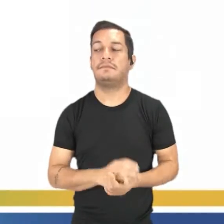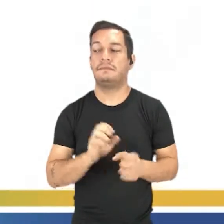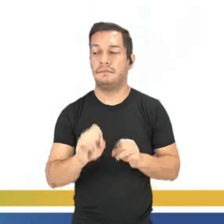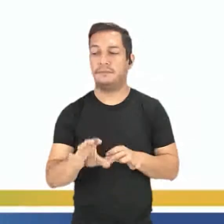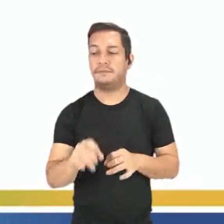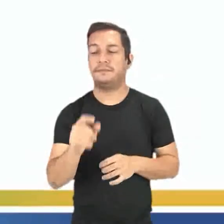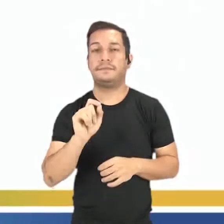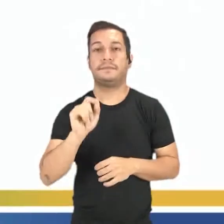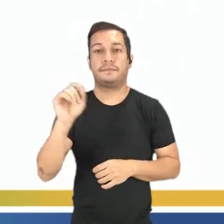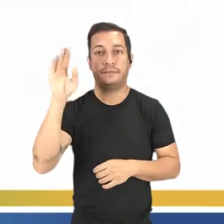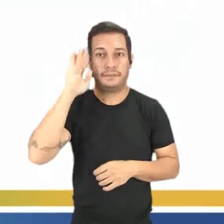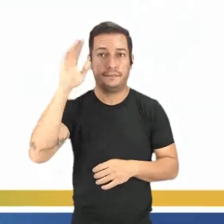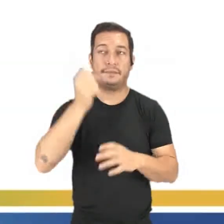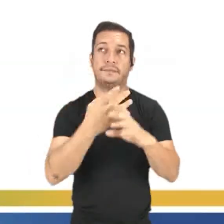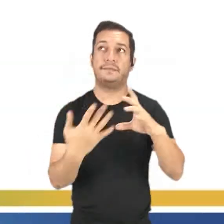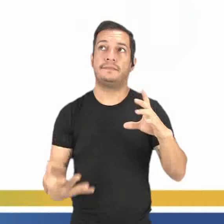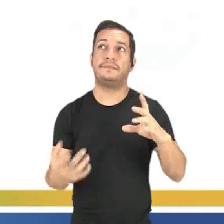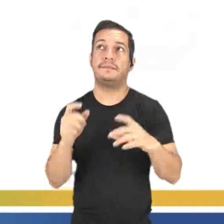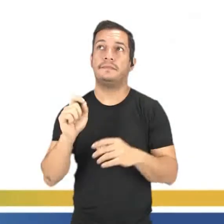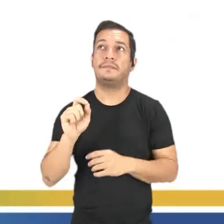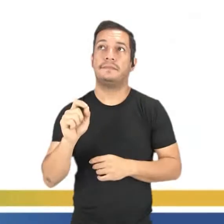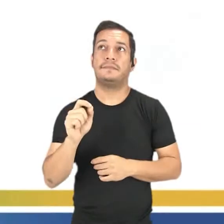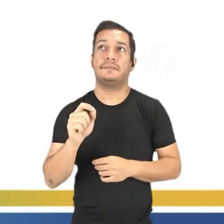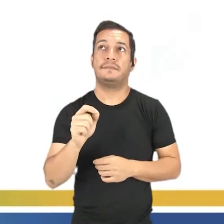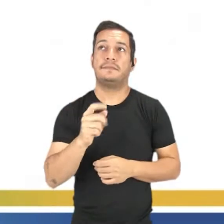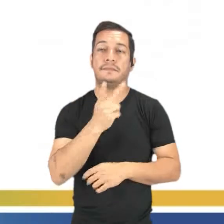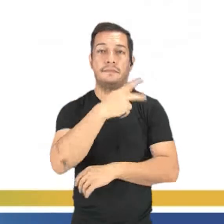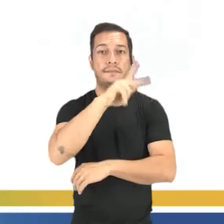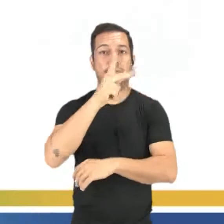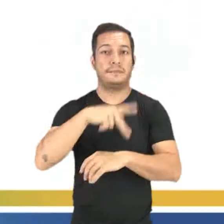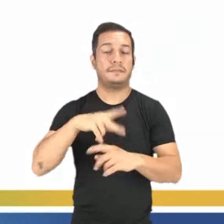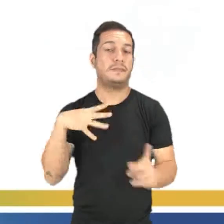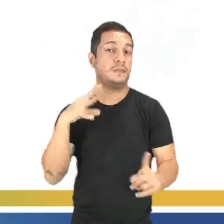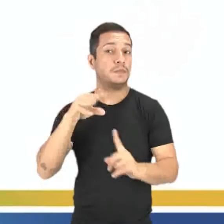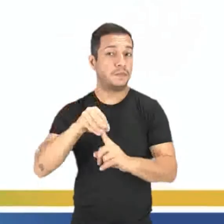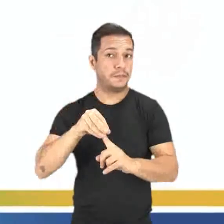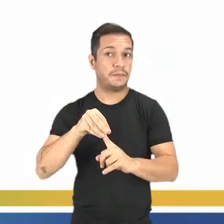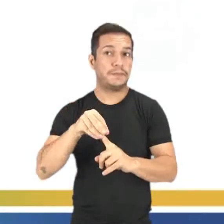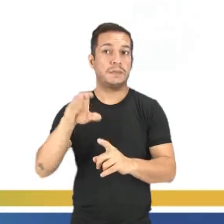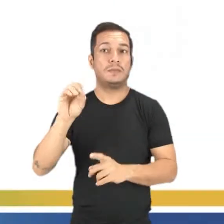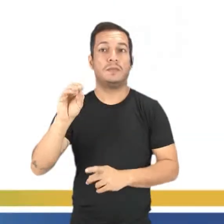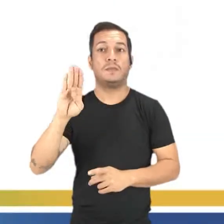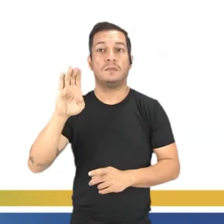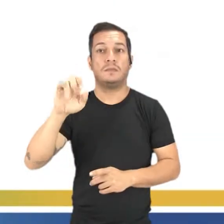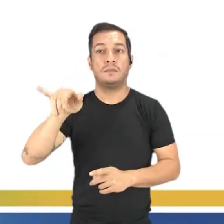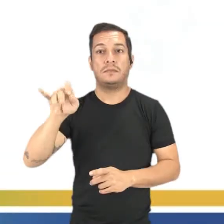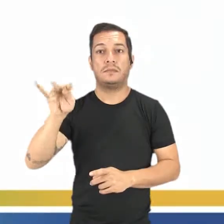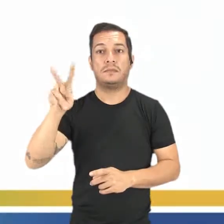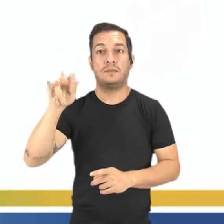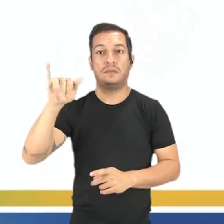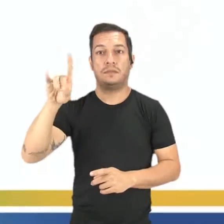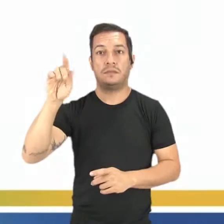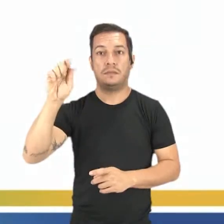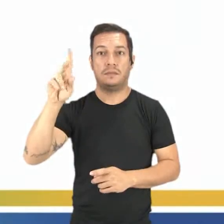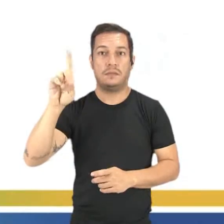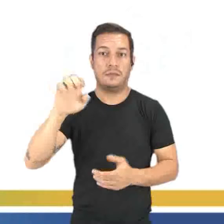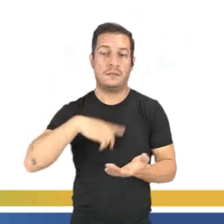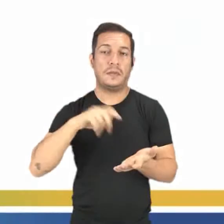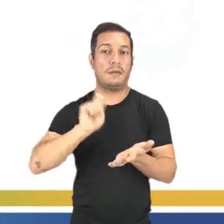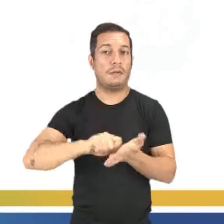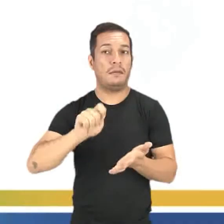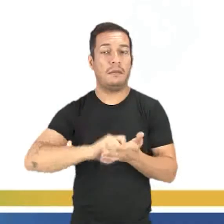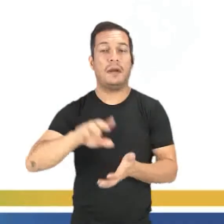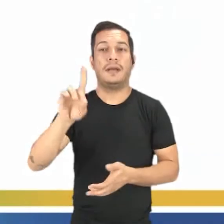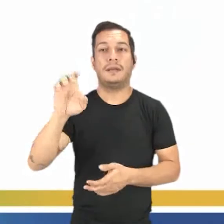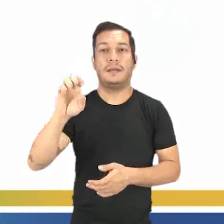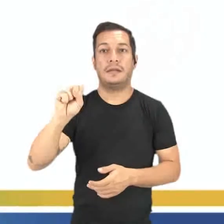as principais características do parnasianismo: a objetividade, a descrição